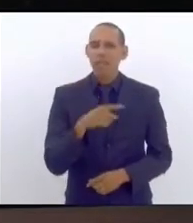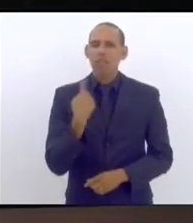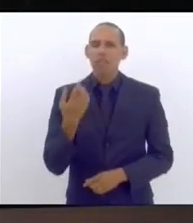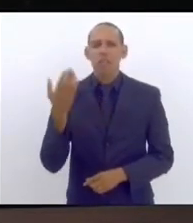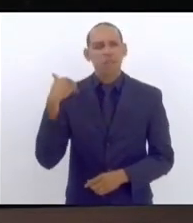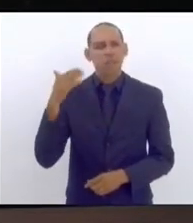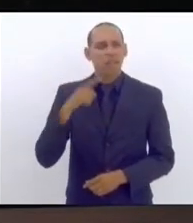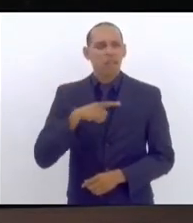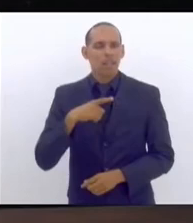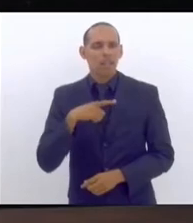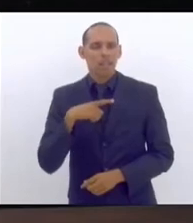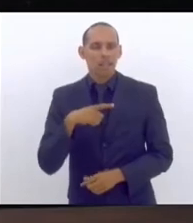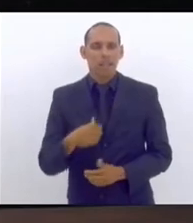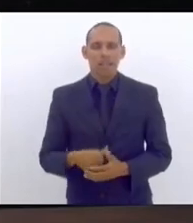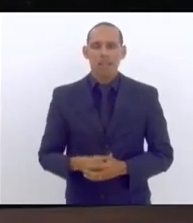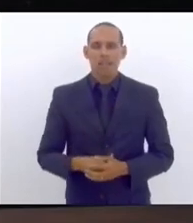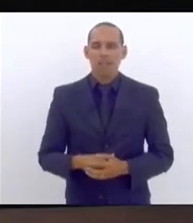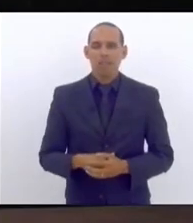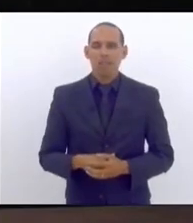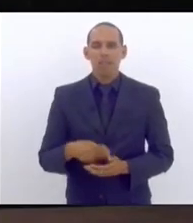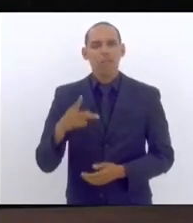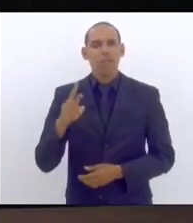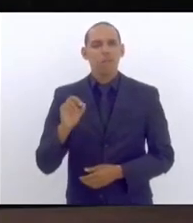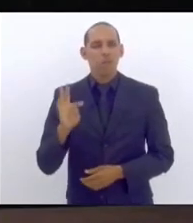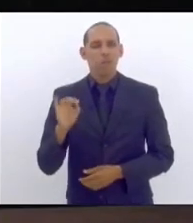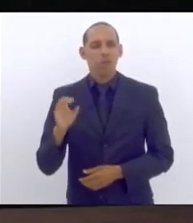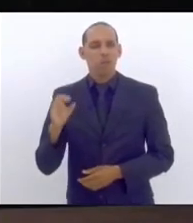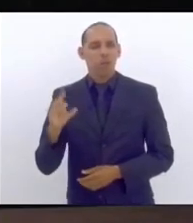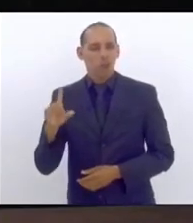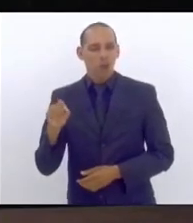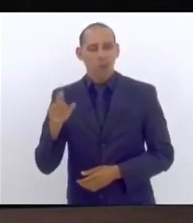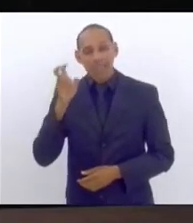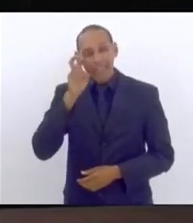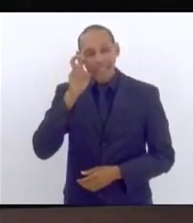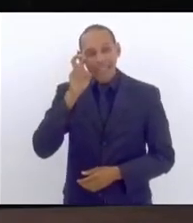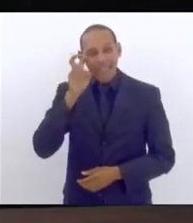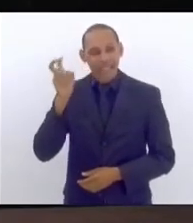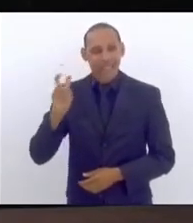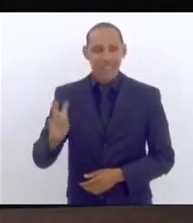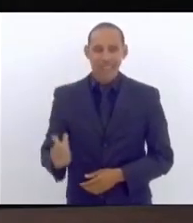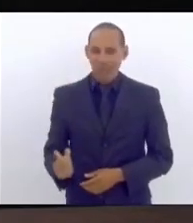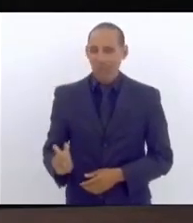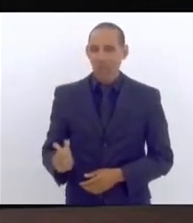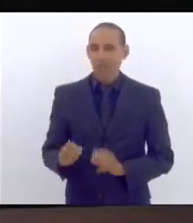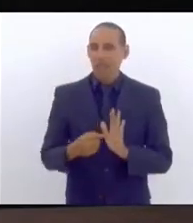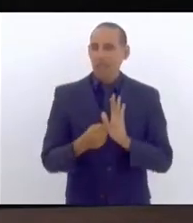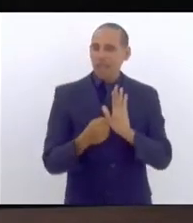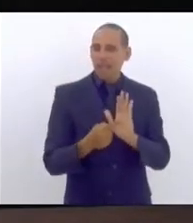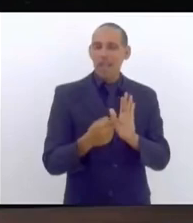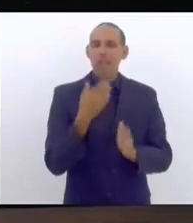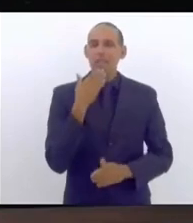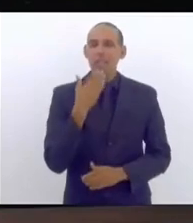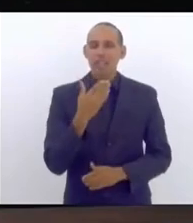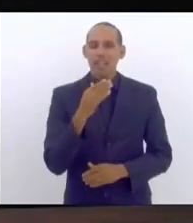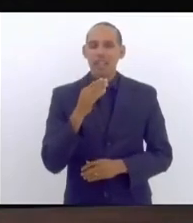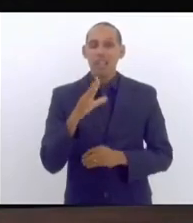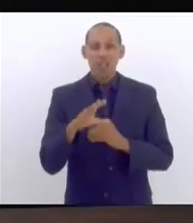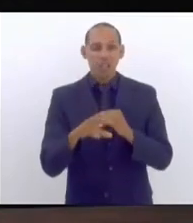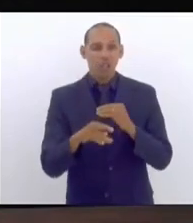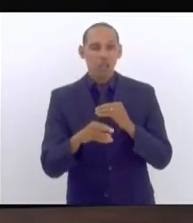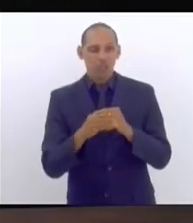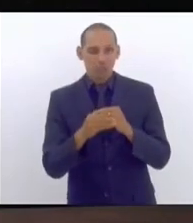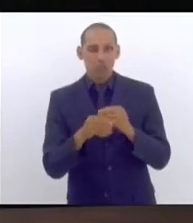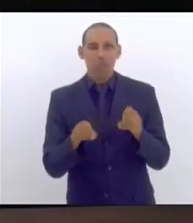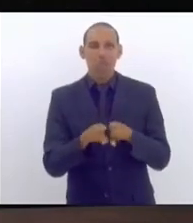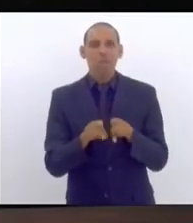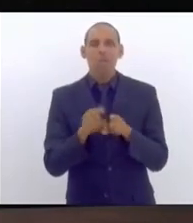tínhamos aqui um protocolo de toda quinta-feira apresentar os pedidos de inclusão, os pedidos